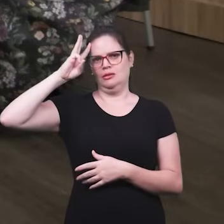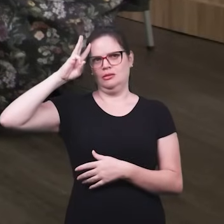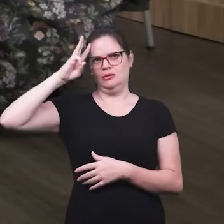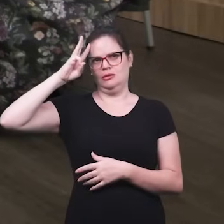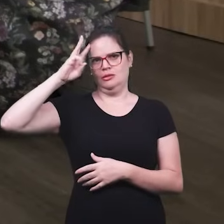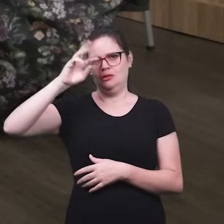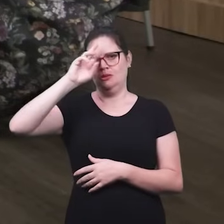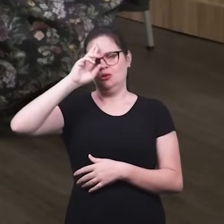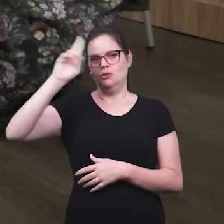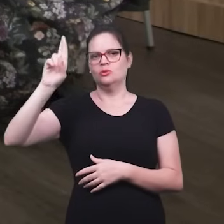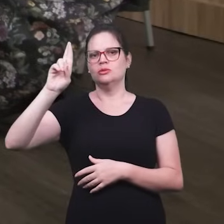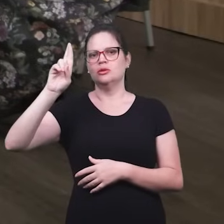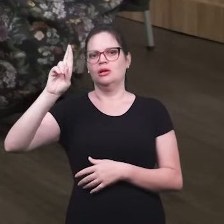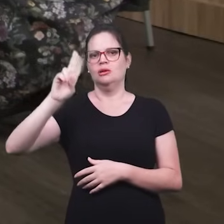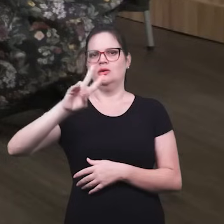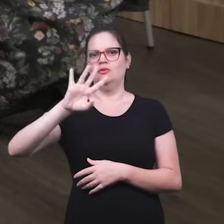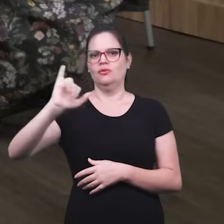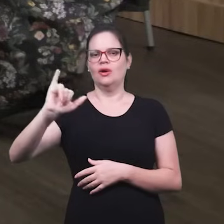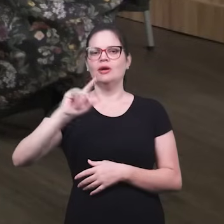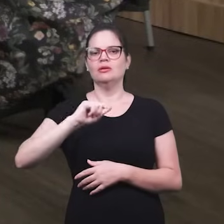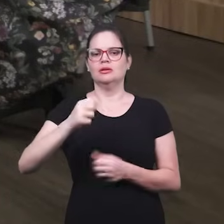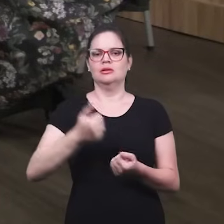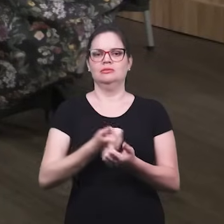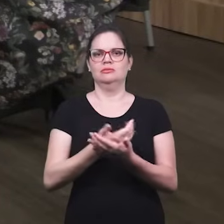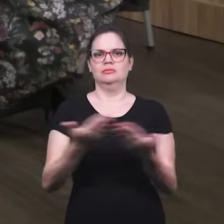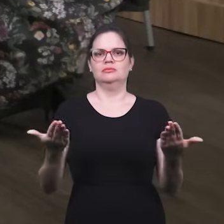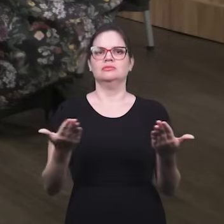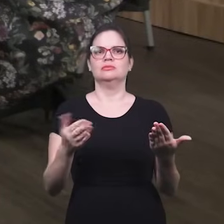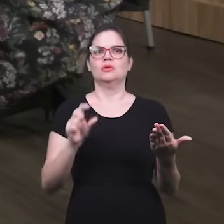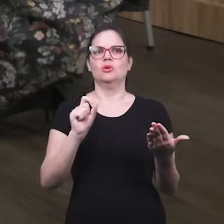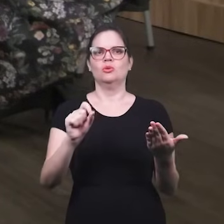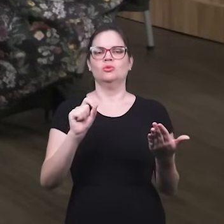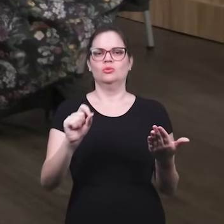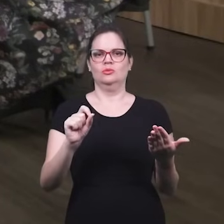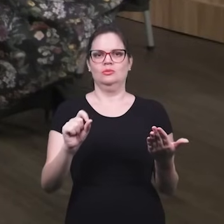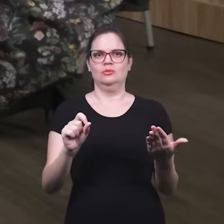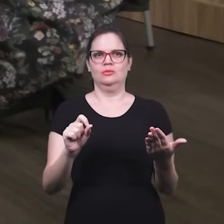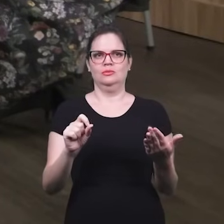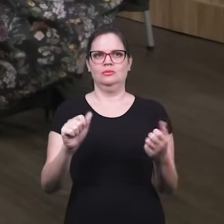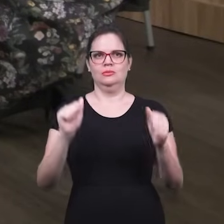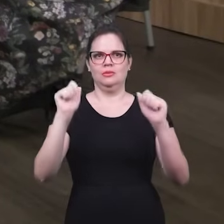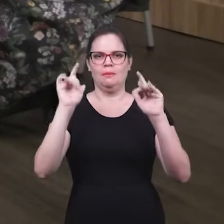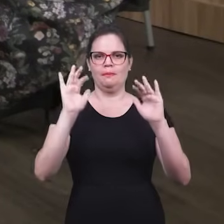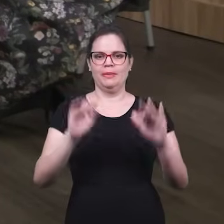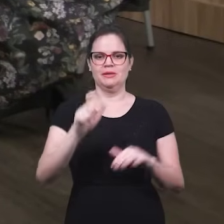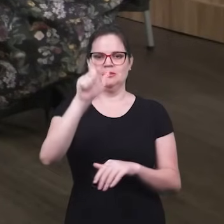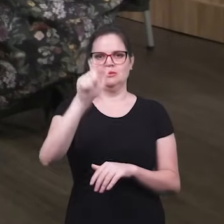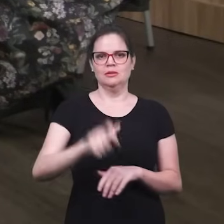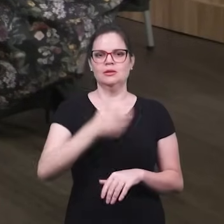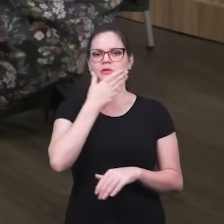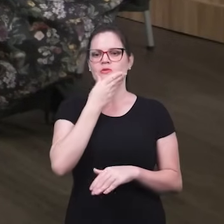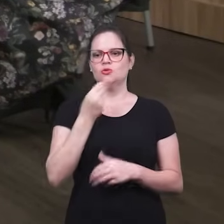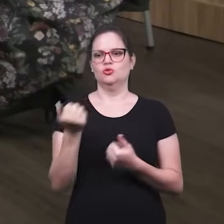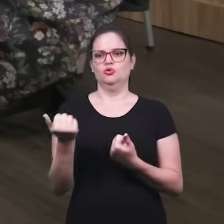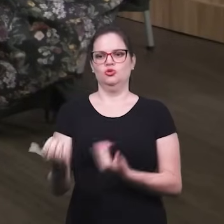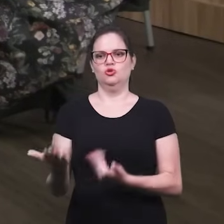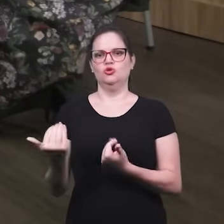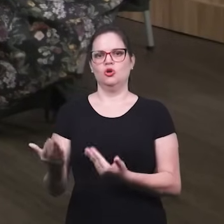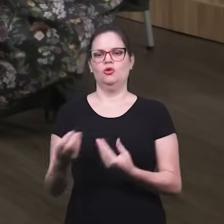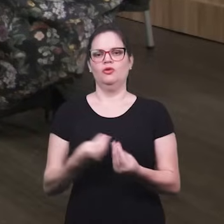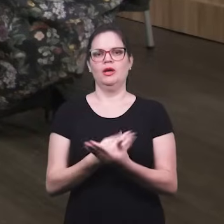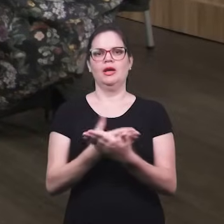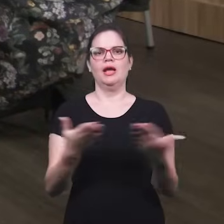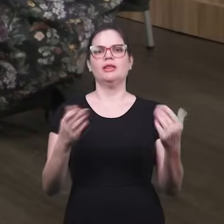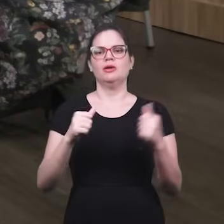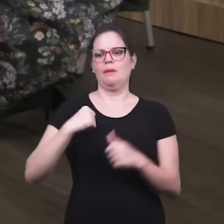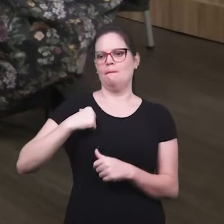o senhor ia abrir uma porta para um jovem. O senhor dá a um jovem uma bolsa de